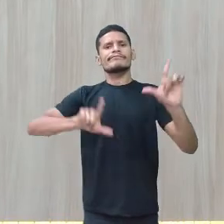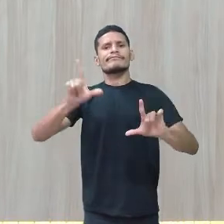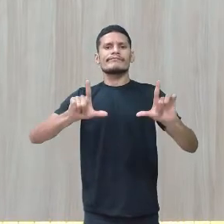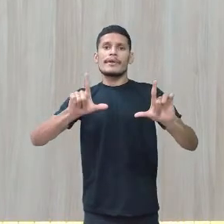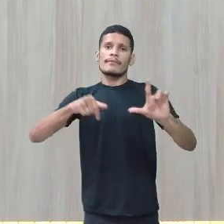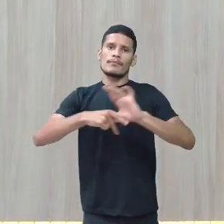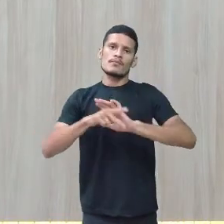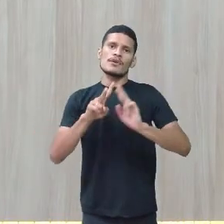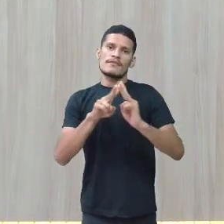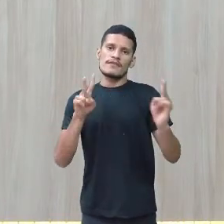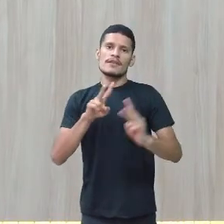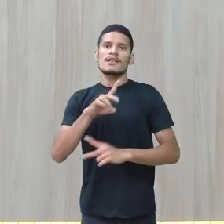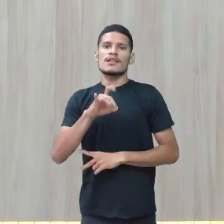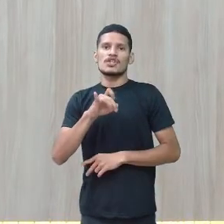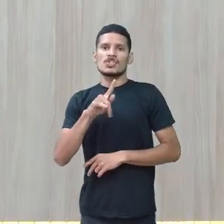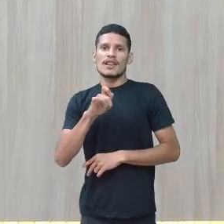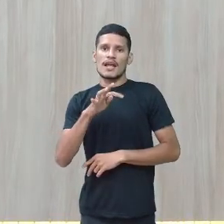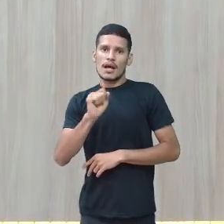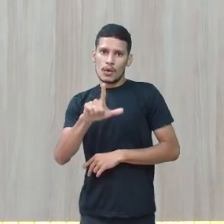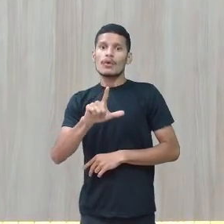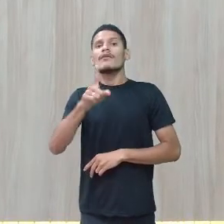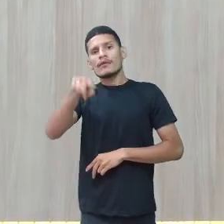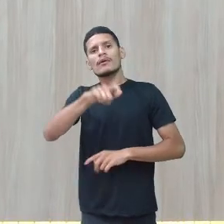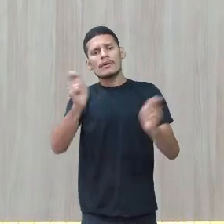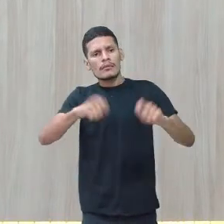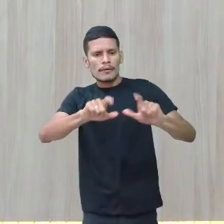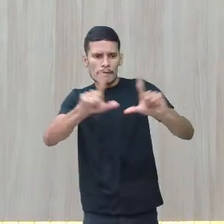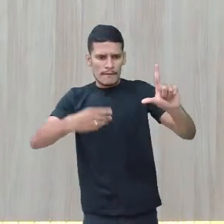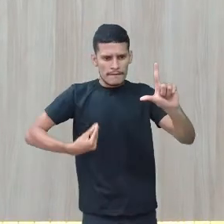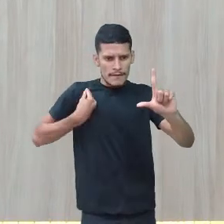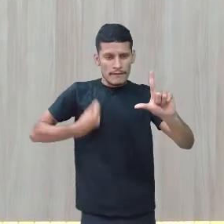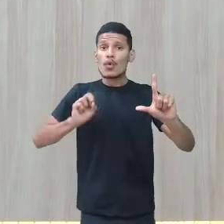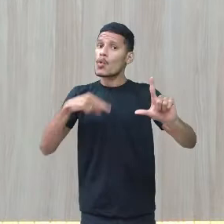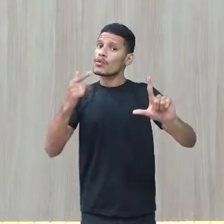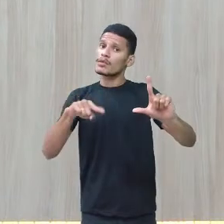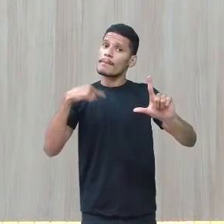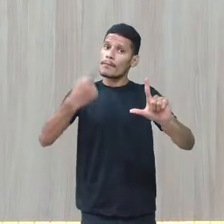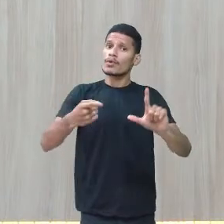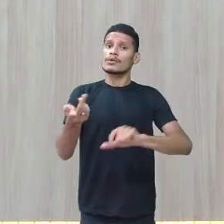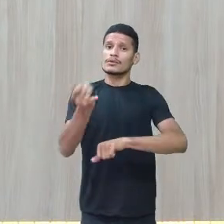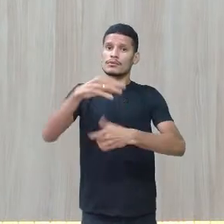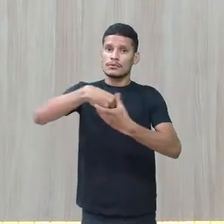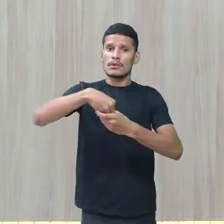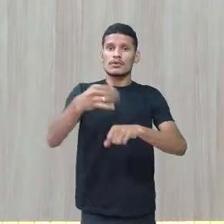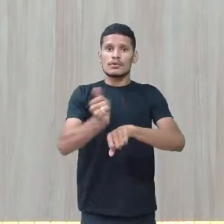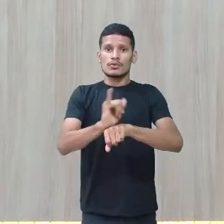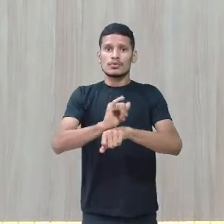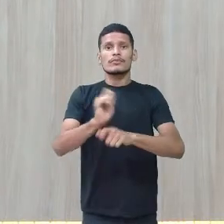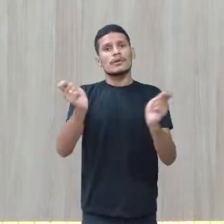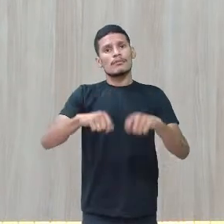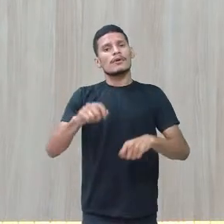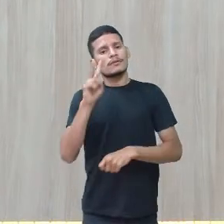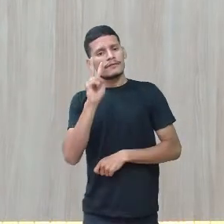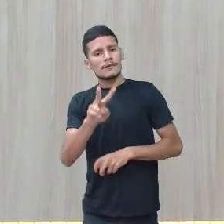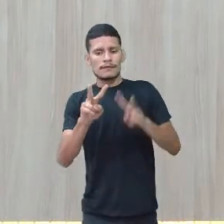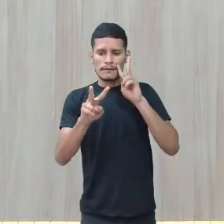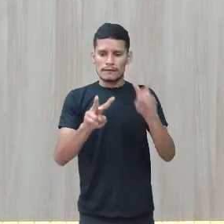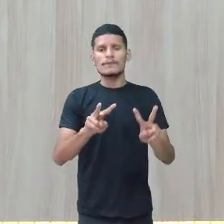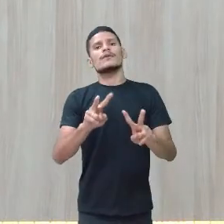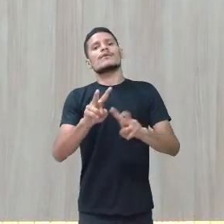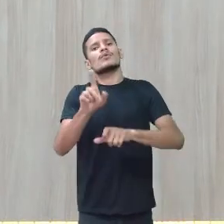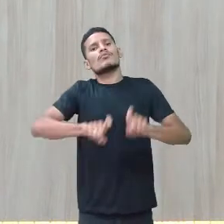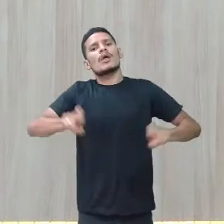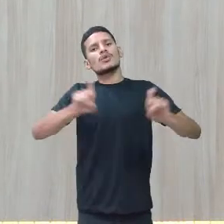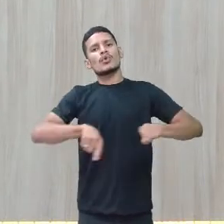é digital, por isso você pode assistir nesse momento ao vivo, mas depois, lá no YouTube, você consegue visualizar pelo computador, pelo